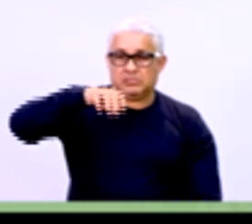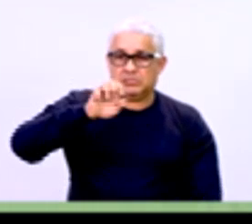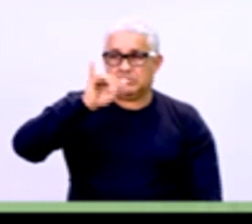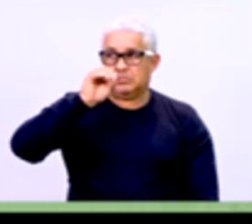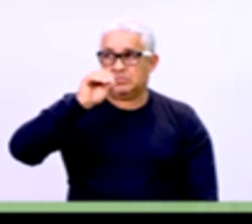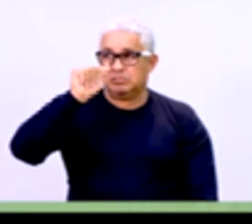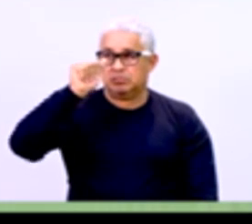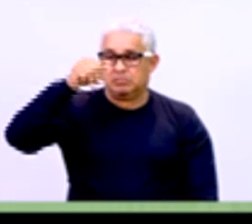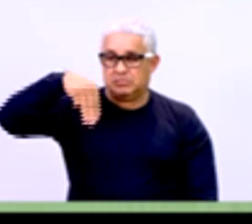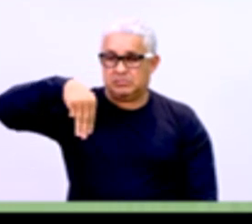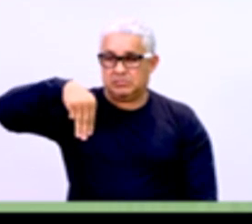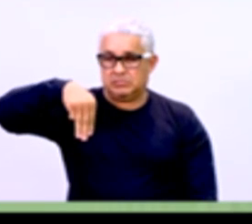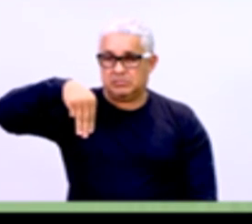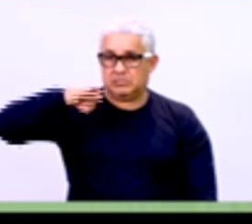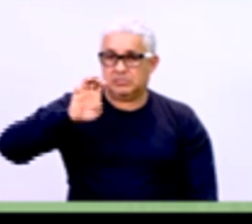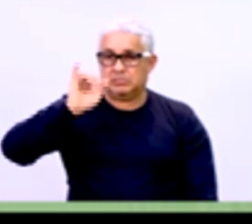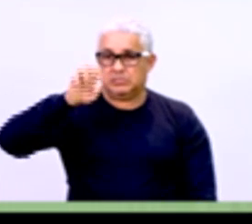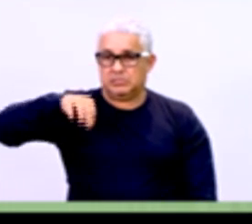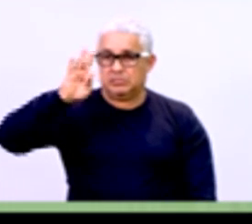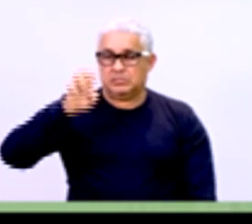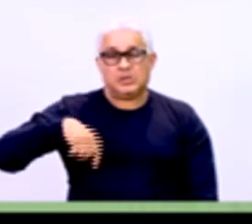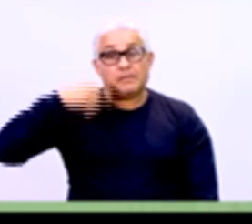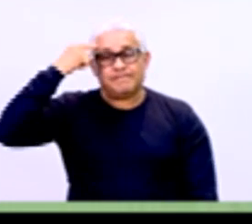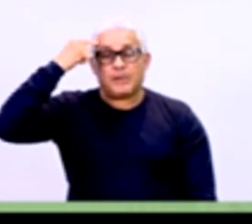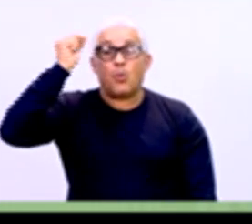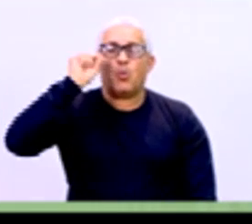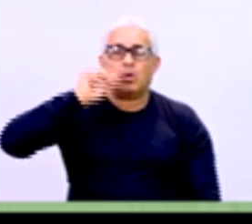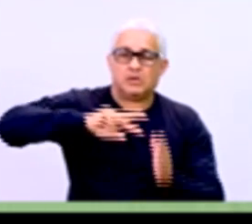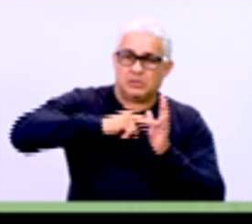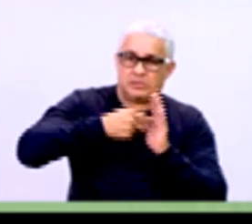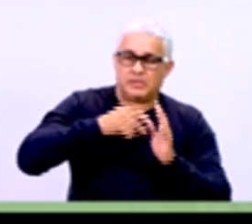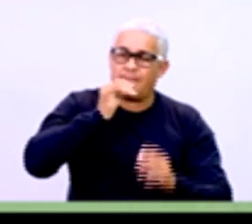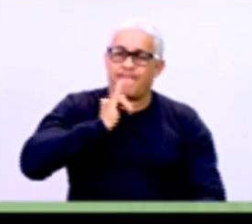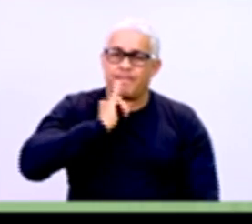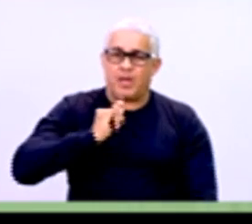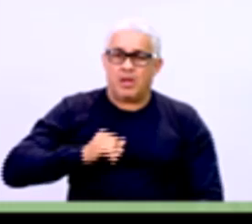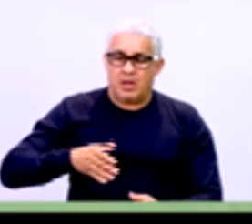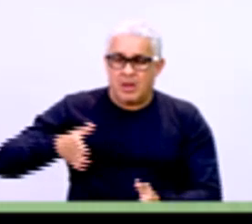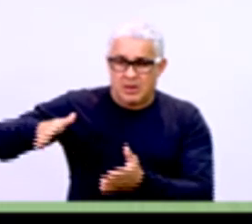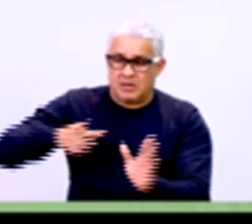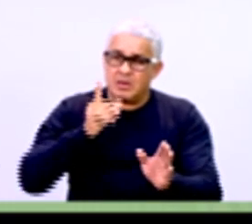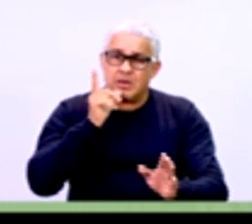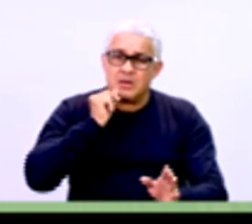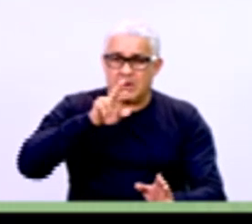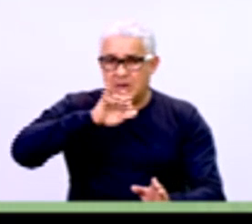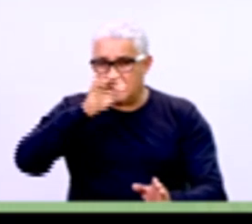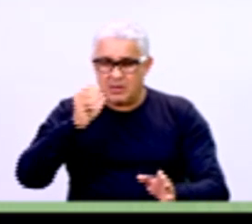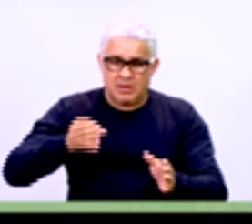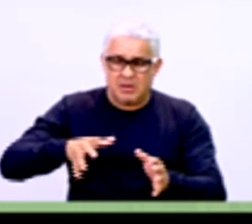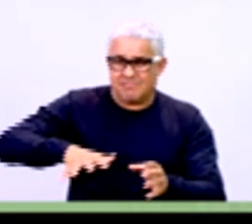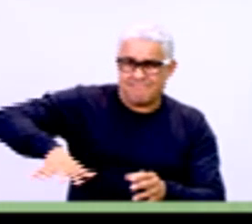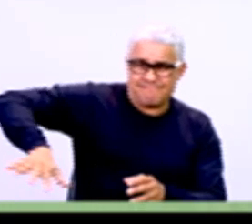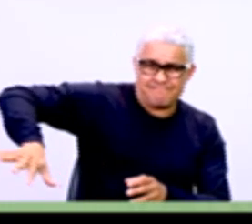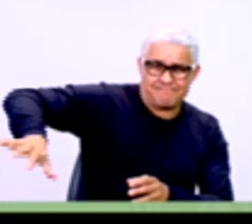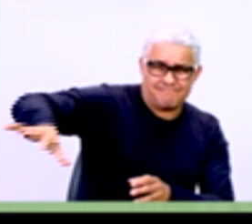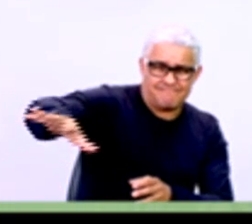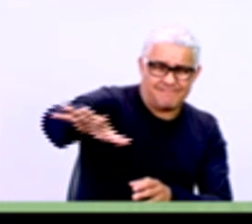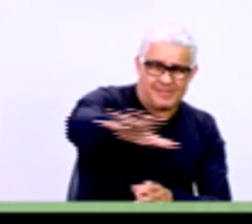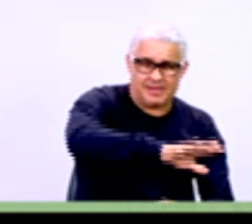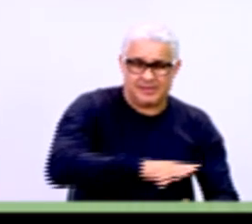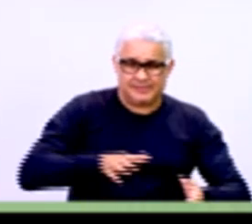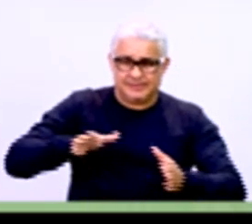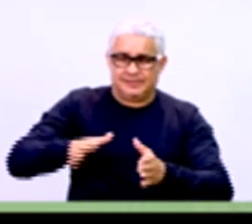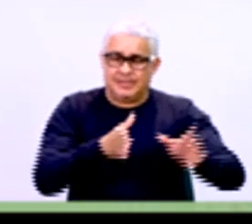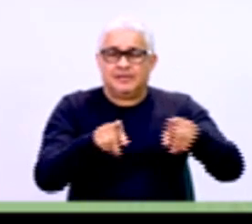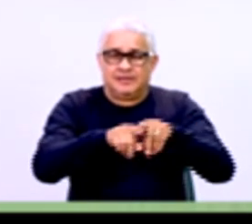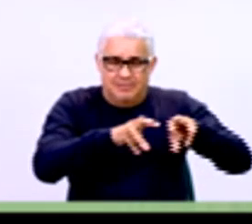bem didática. Imaginemos então uma bacia hidrográfica. Uma bacia hidrográfica é um conjunto de